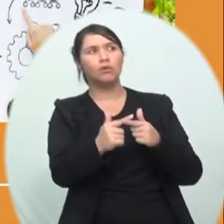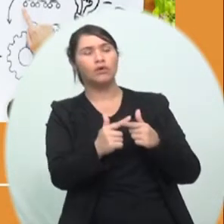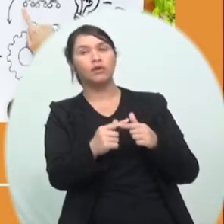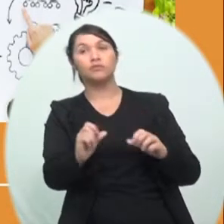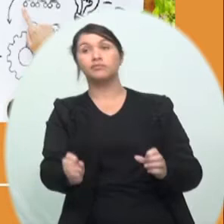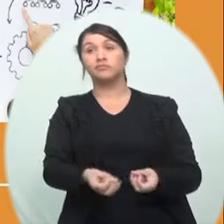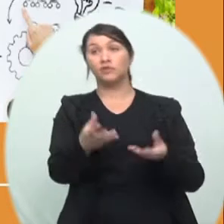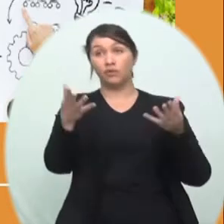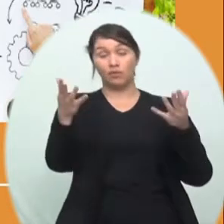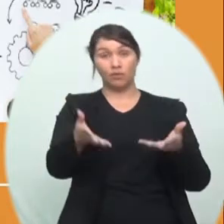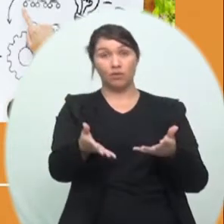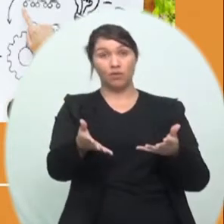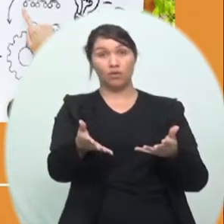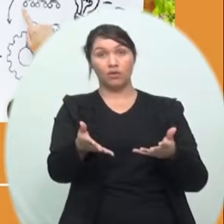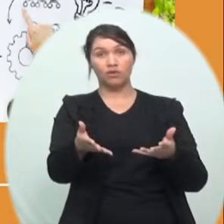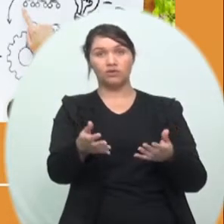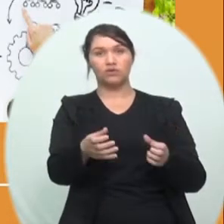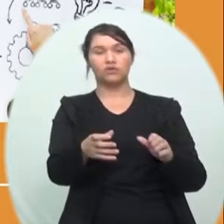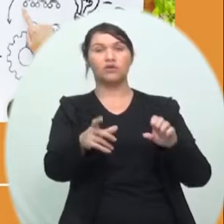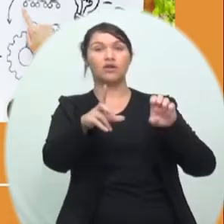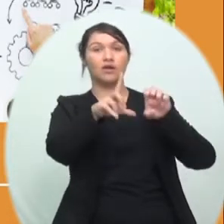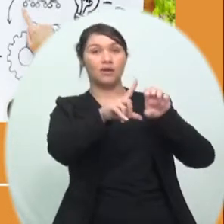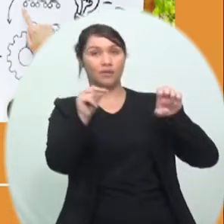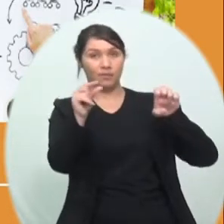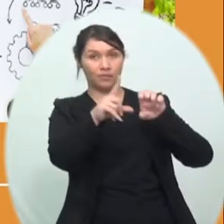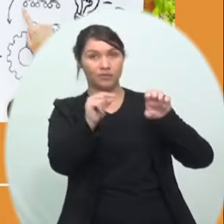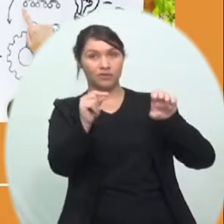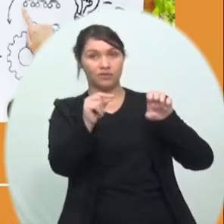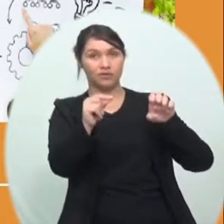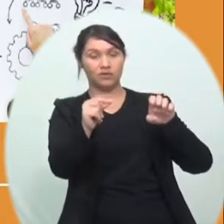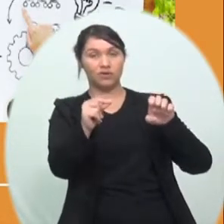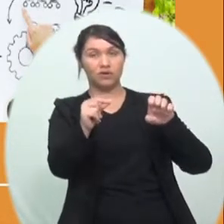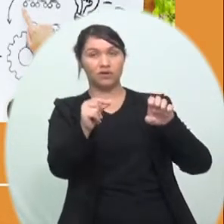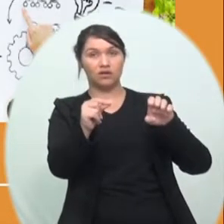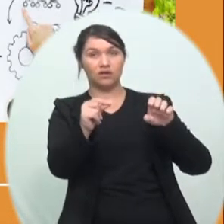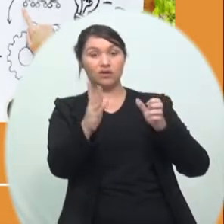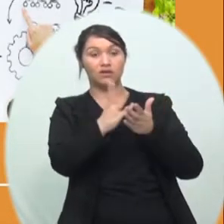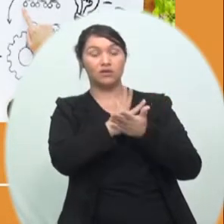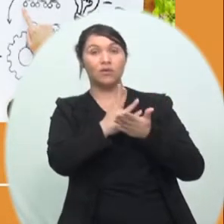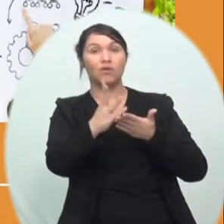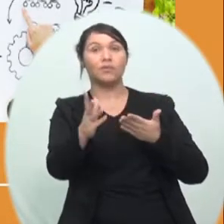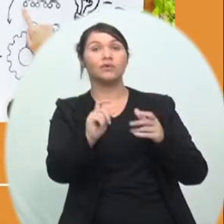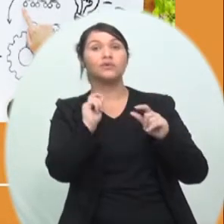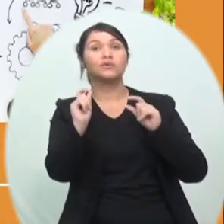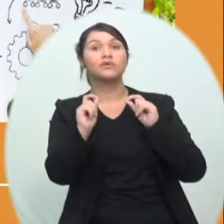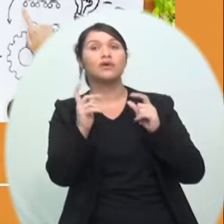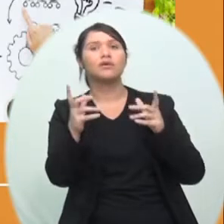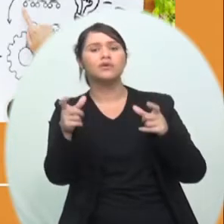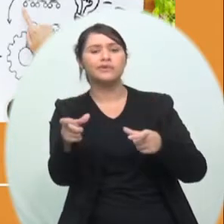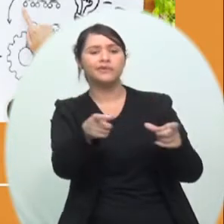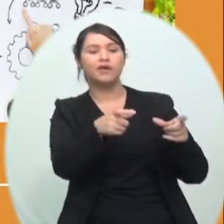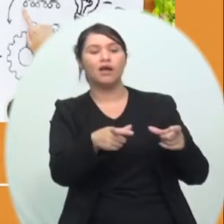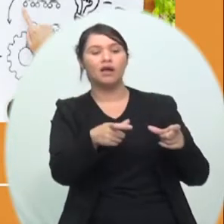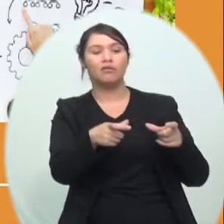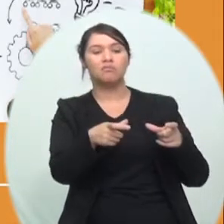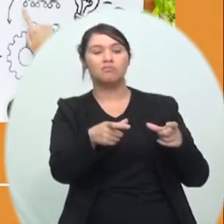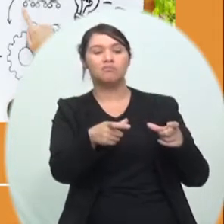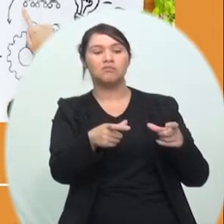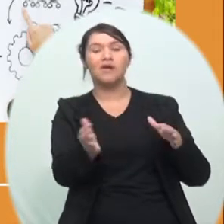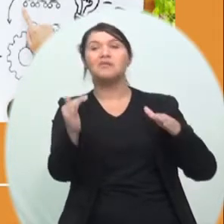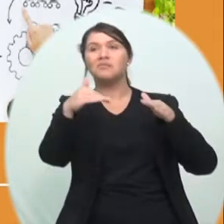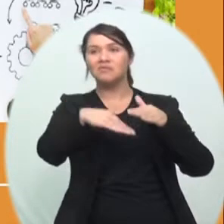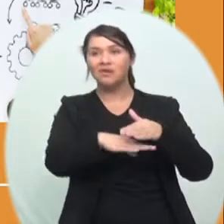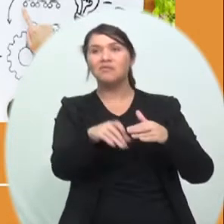garagens hoje e que ignoram as estruturas que existem hoje. Sejam bancos, sejam transportadoras,